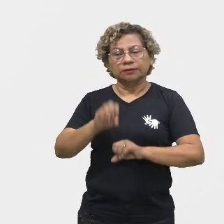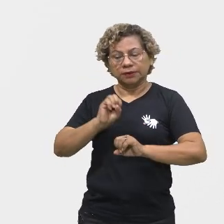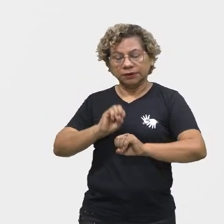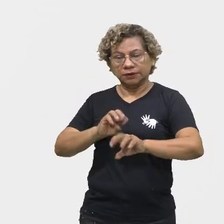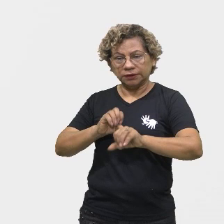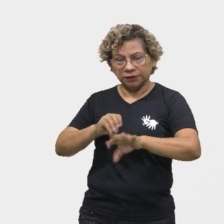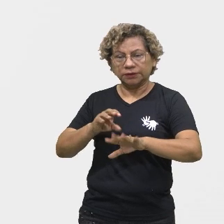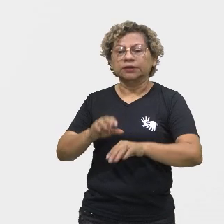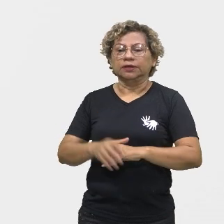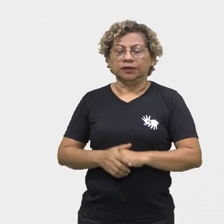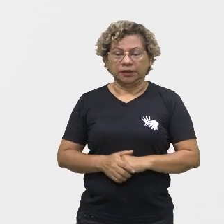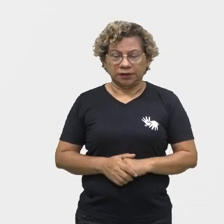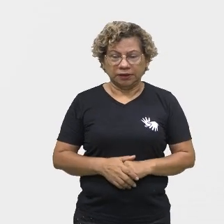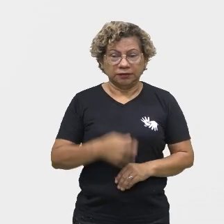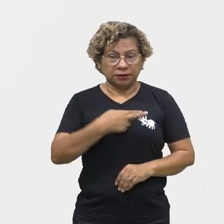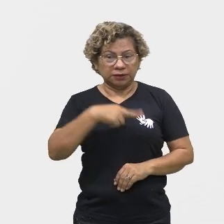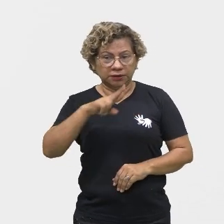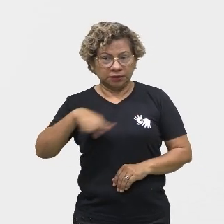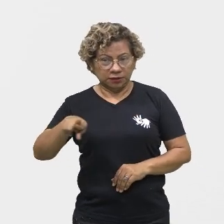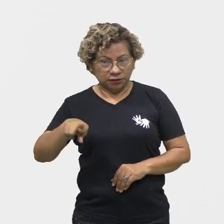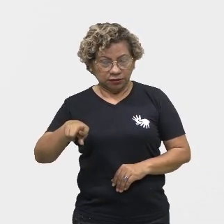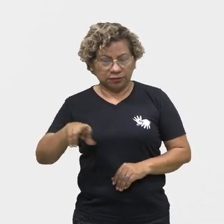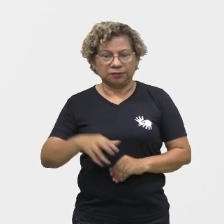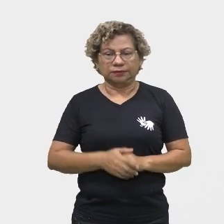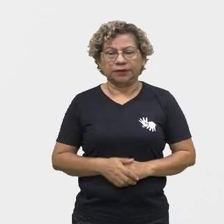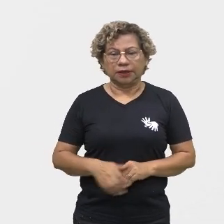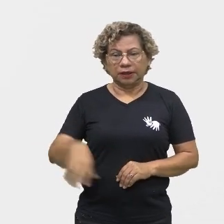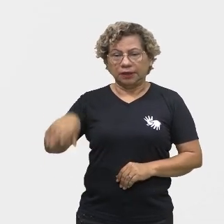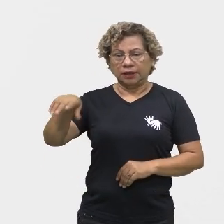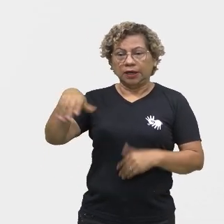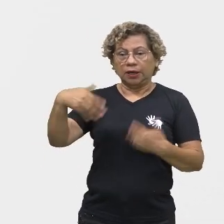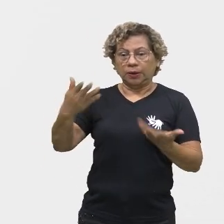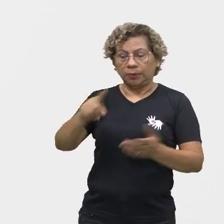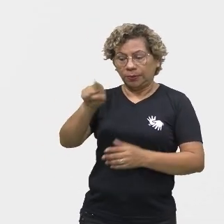as religiões. Vamos ver. A.